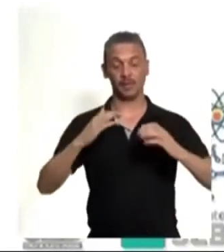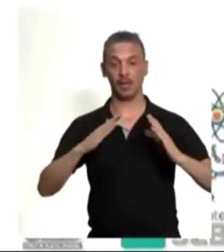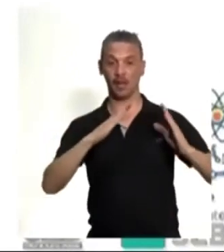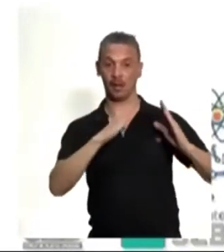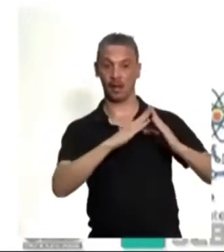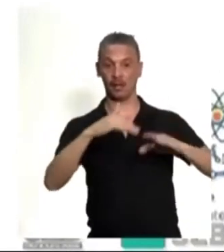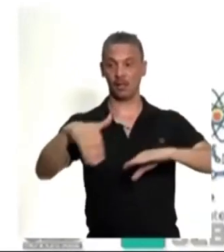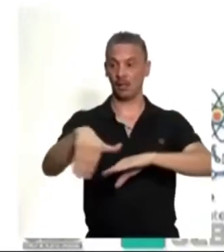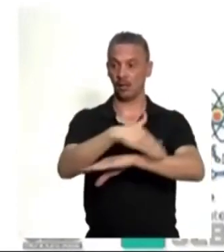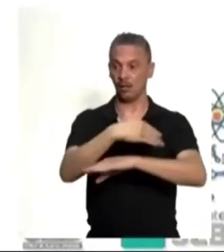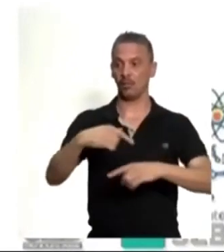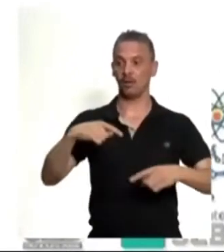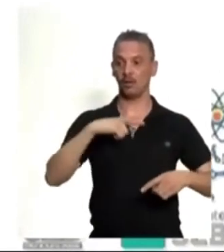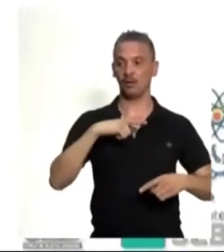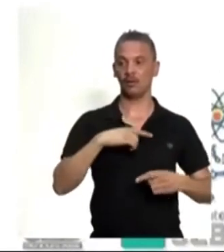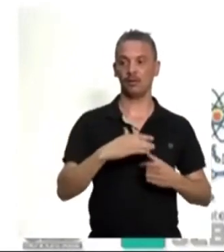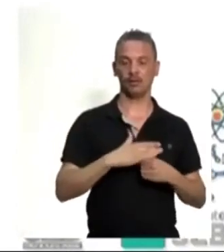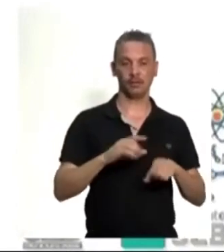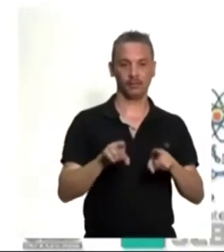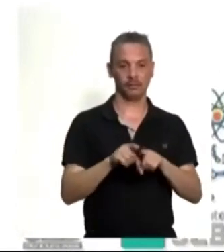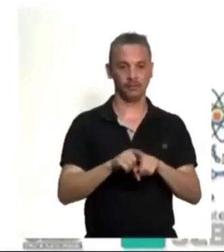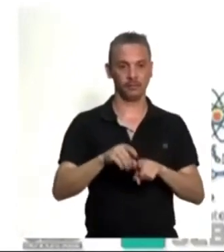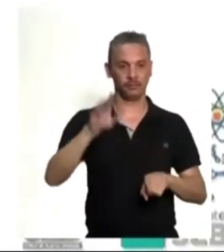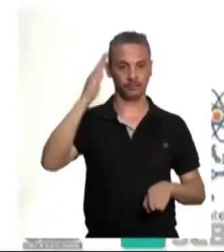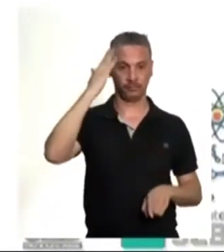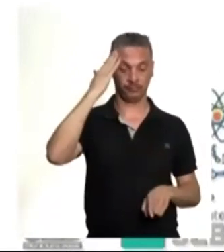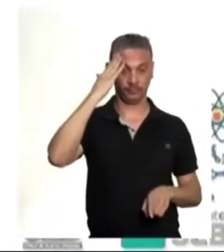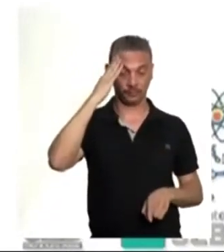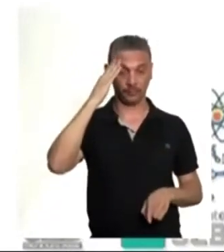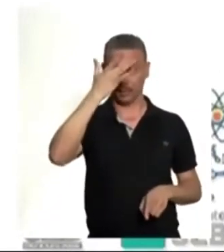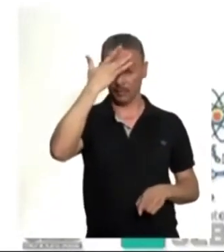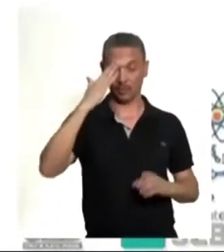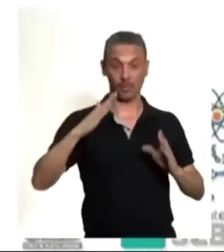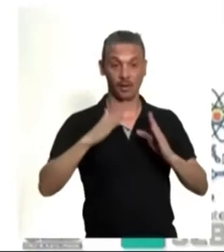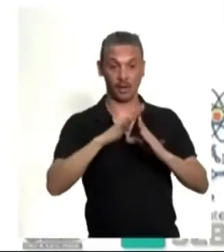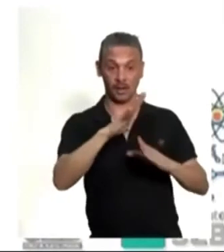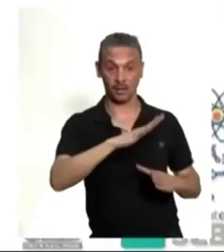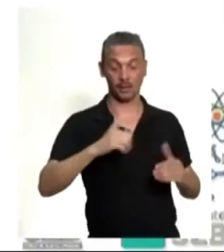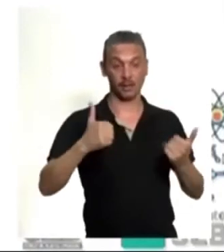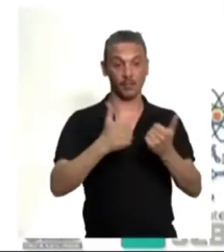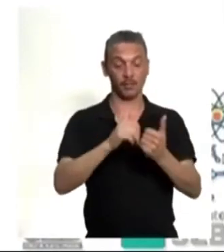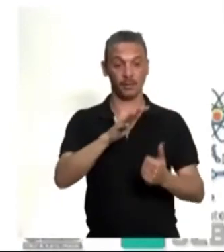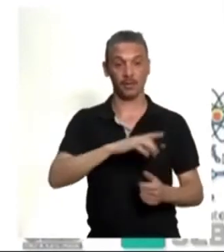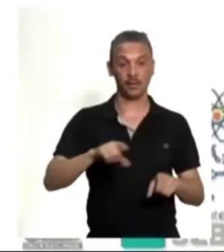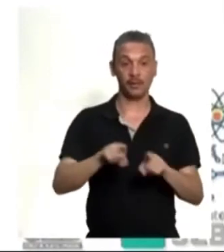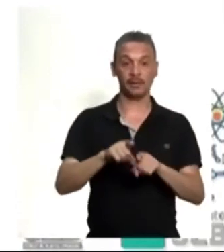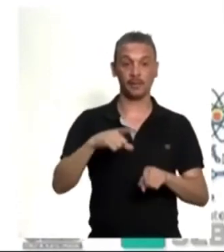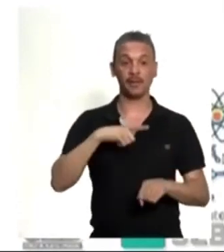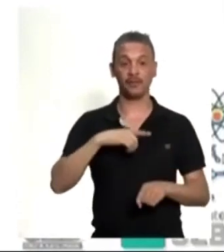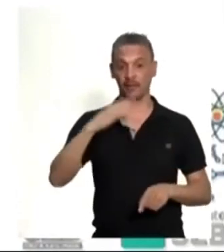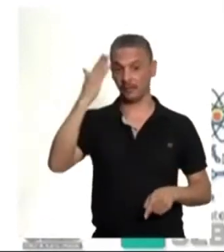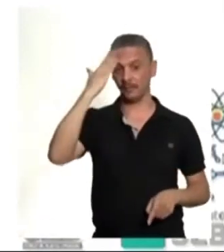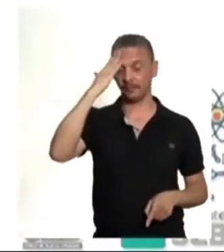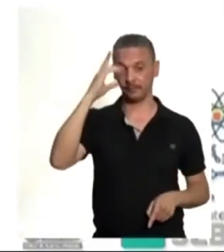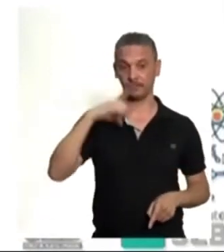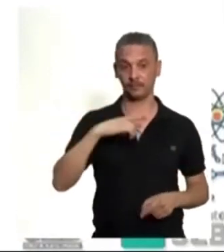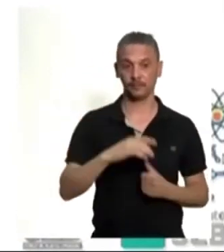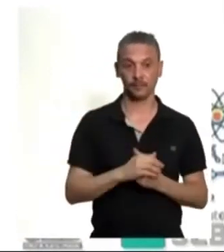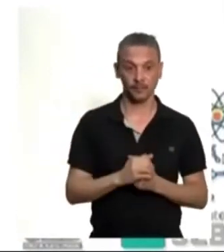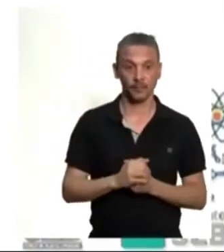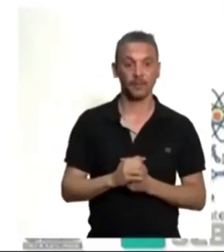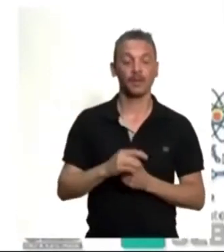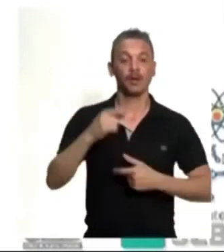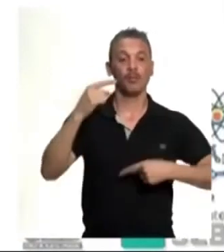não tem onde morar. Tem gente que mora embaixo da ponte. Isso é o déficit habitacional. Política pública